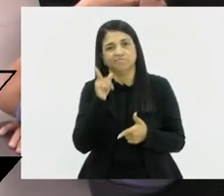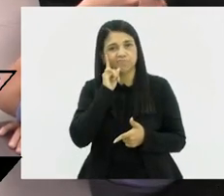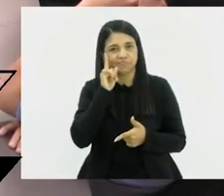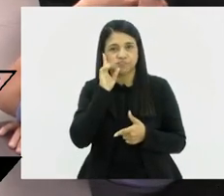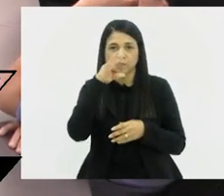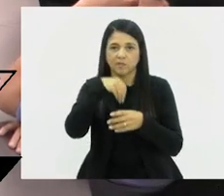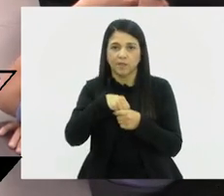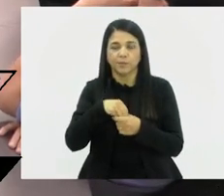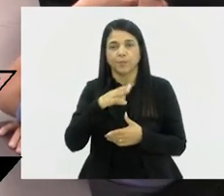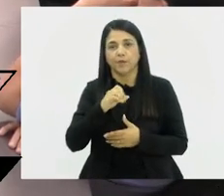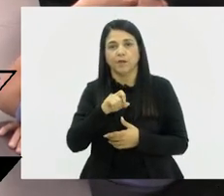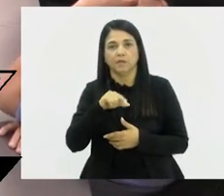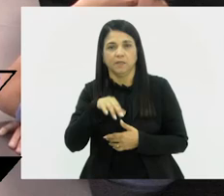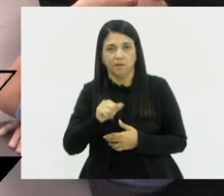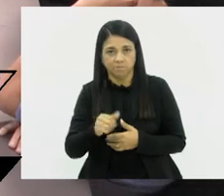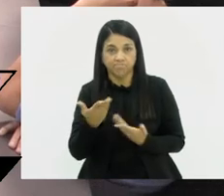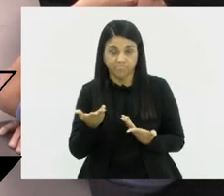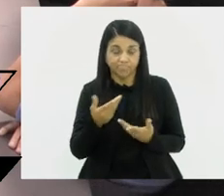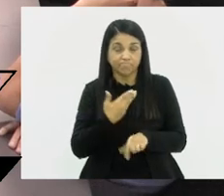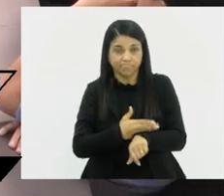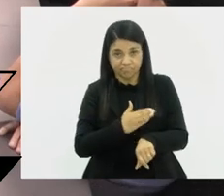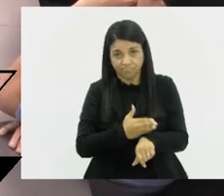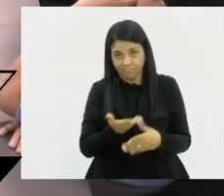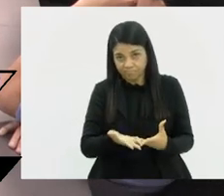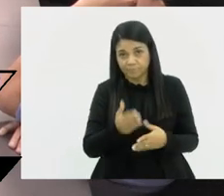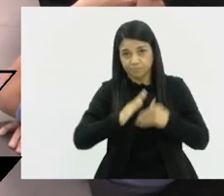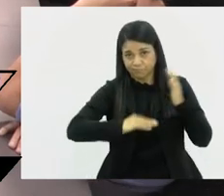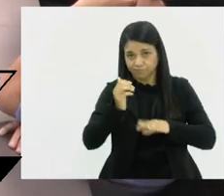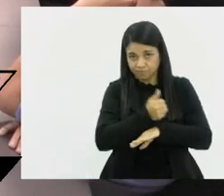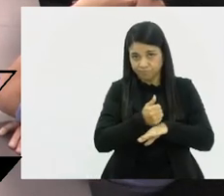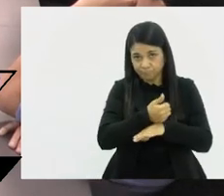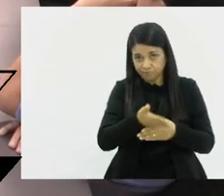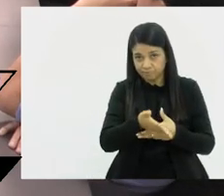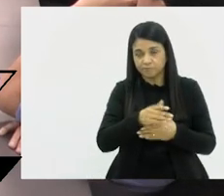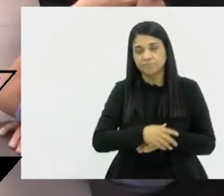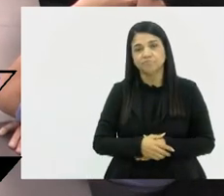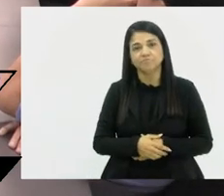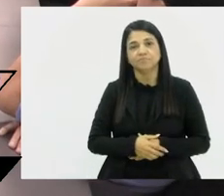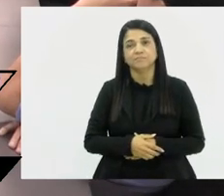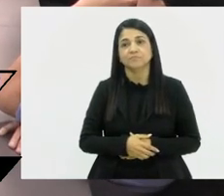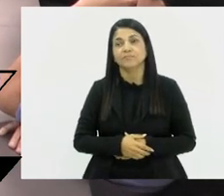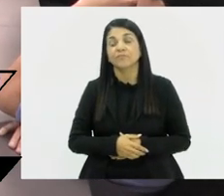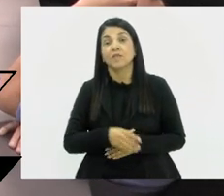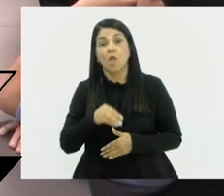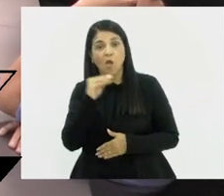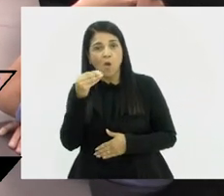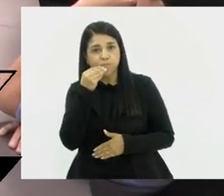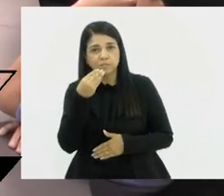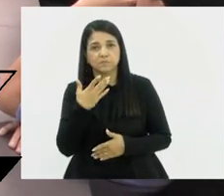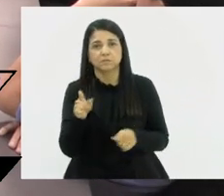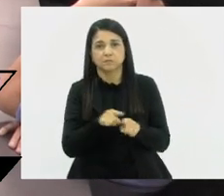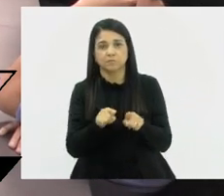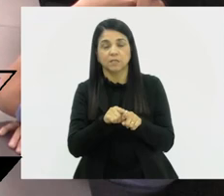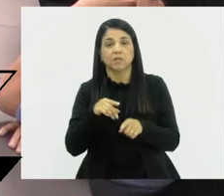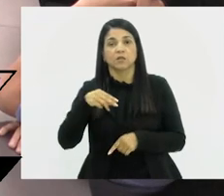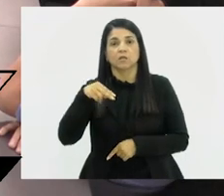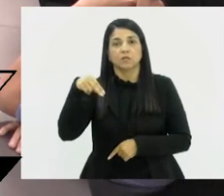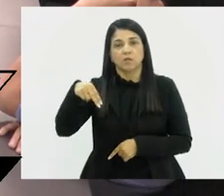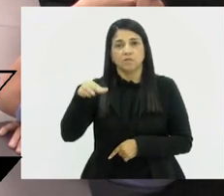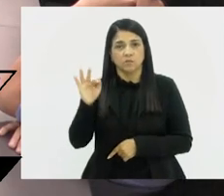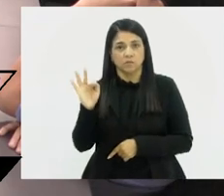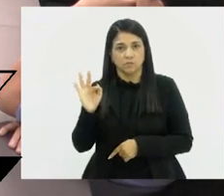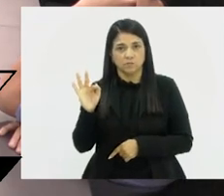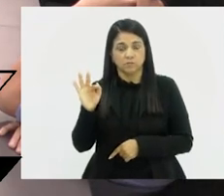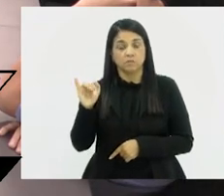na condição da nossa prática. Portanto, eu tive a oportunidade também, né, em Nova Iguaçu, por